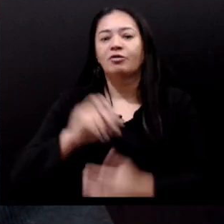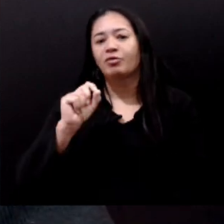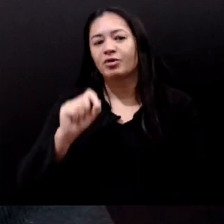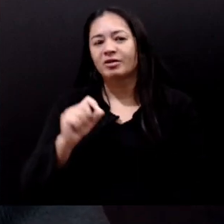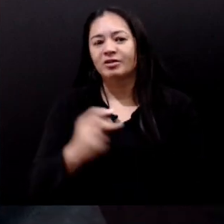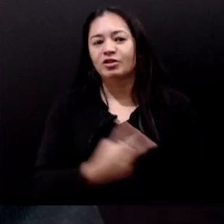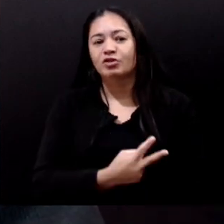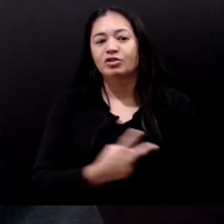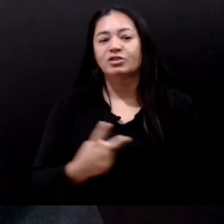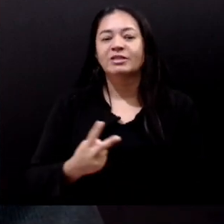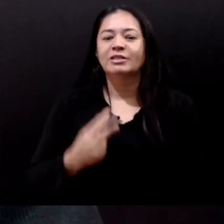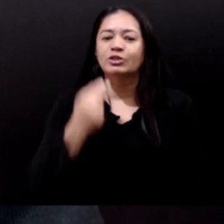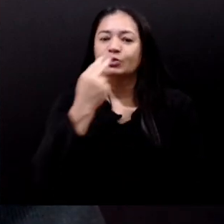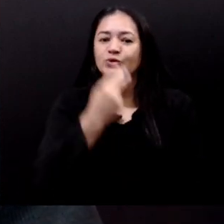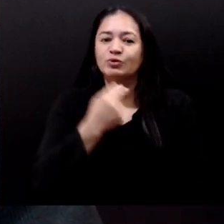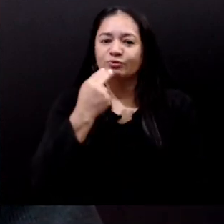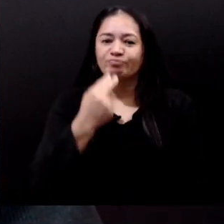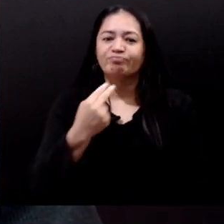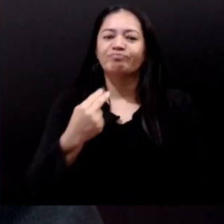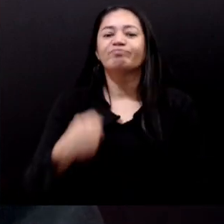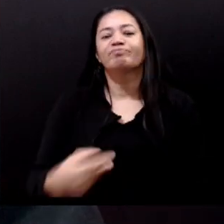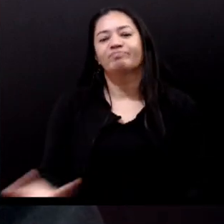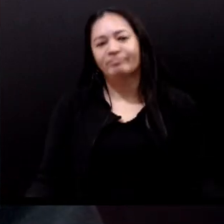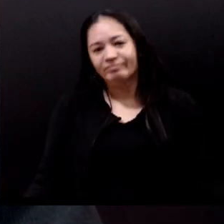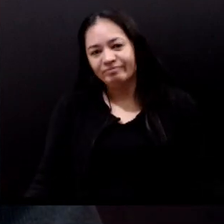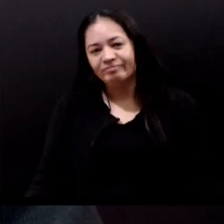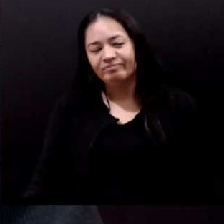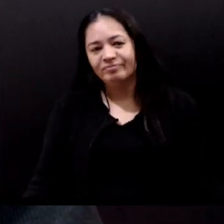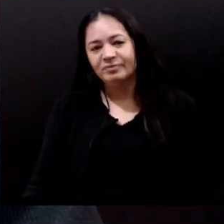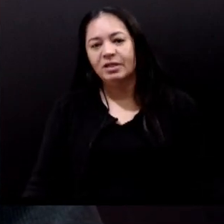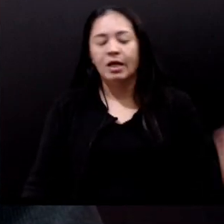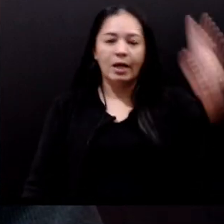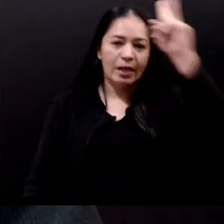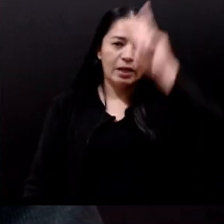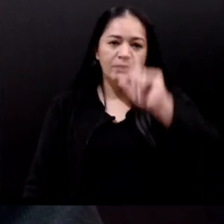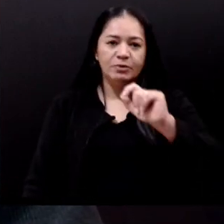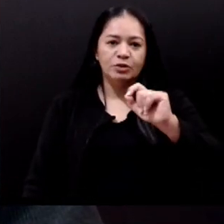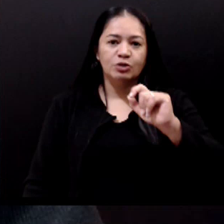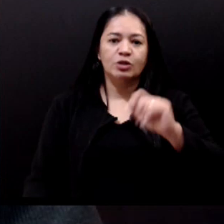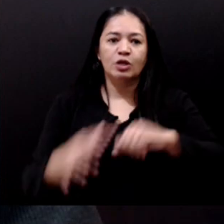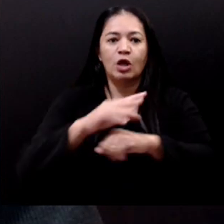nutrientes necessários para aquilo, né. Lembre-se que com a bulimia, é um dos